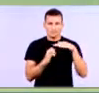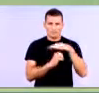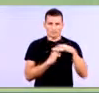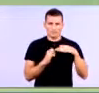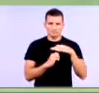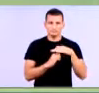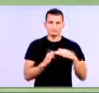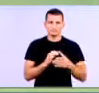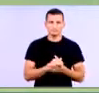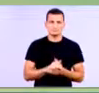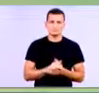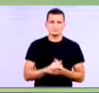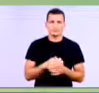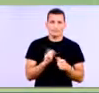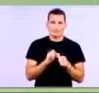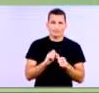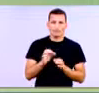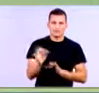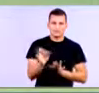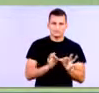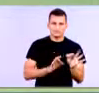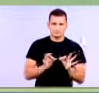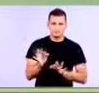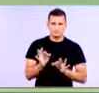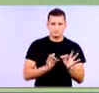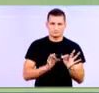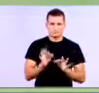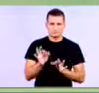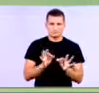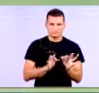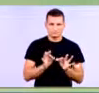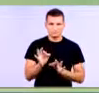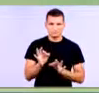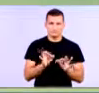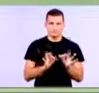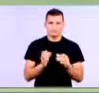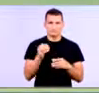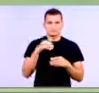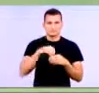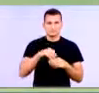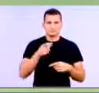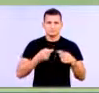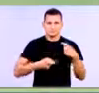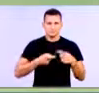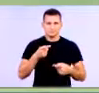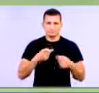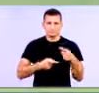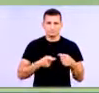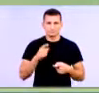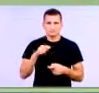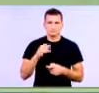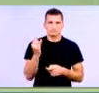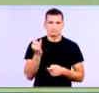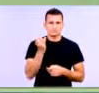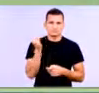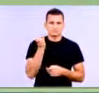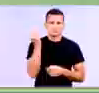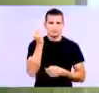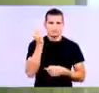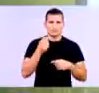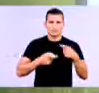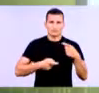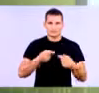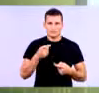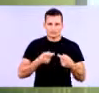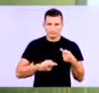quando se faz um planejamento, né, para a implementação de uma política, é importante que as